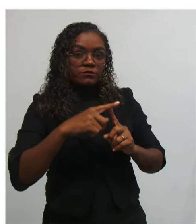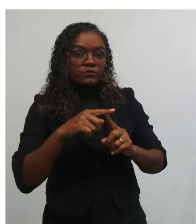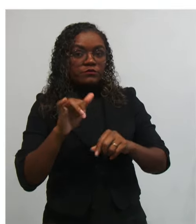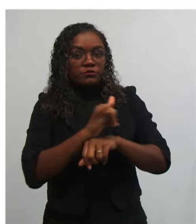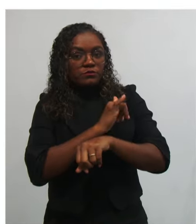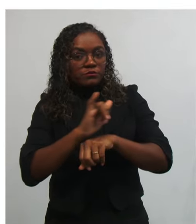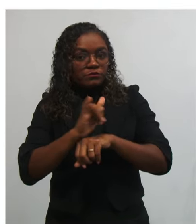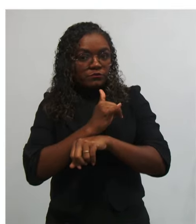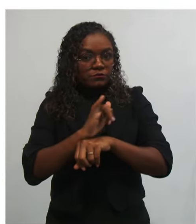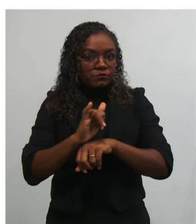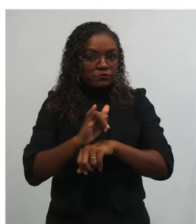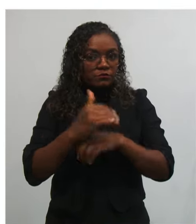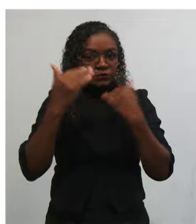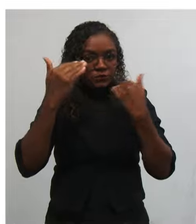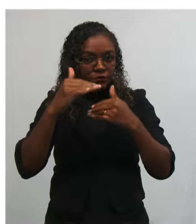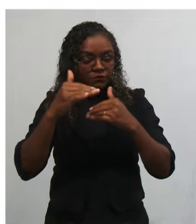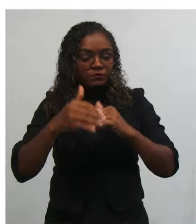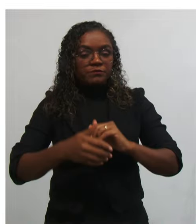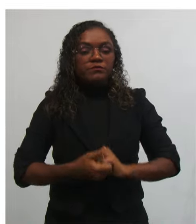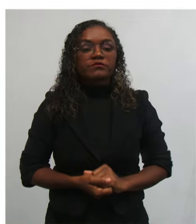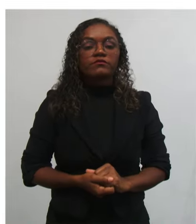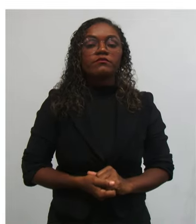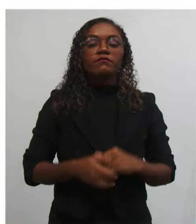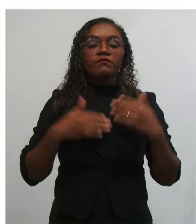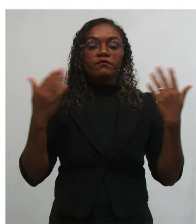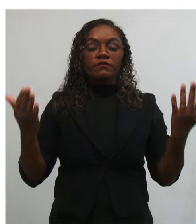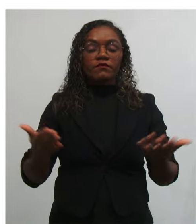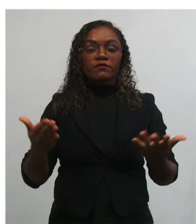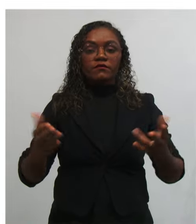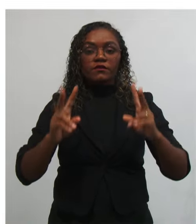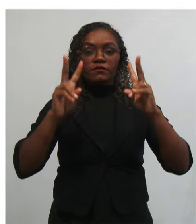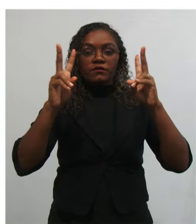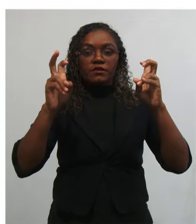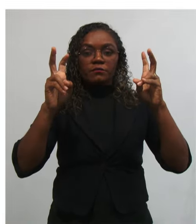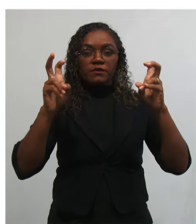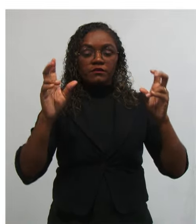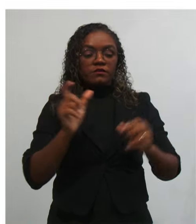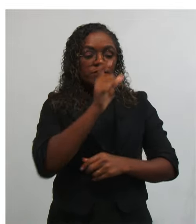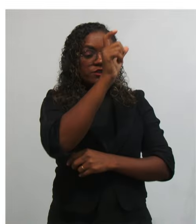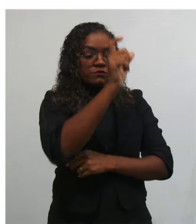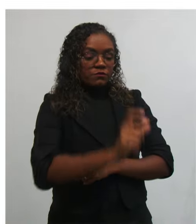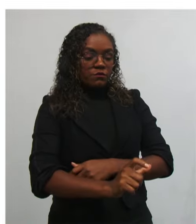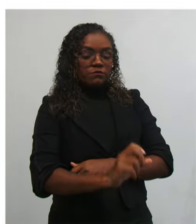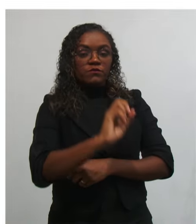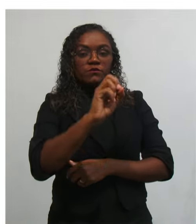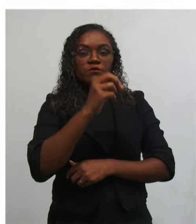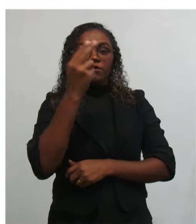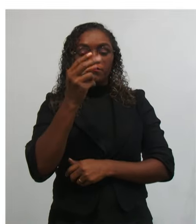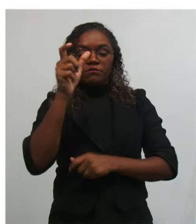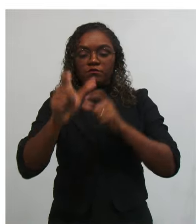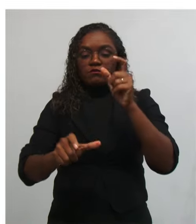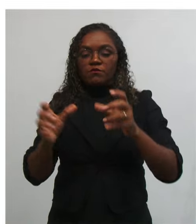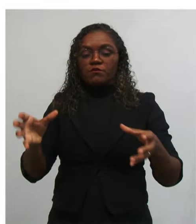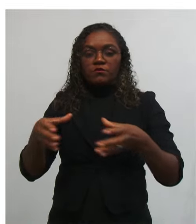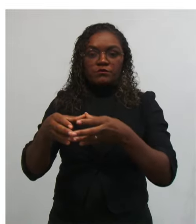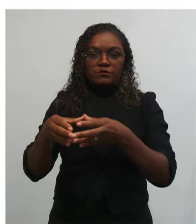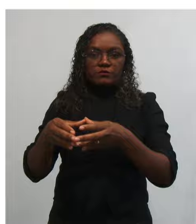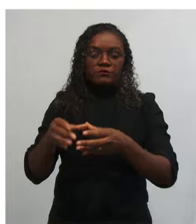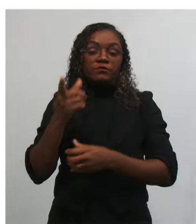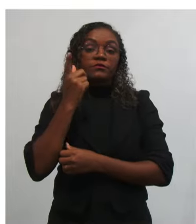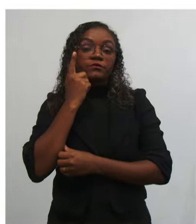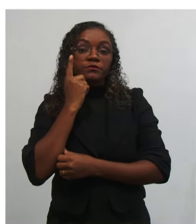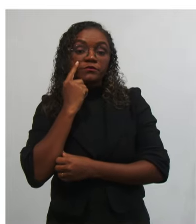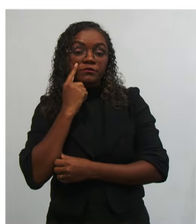segundo ponto da da nossa aula que fala sobre a questão do individual e do coletivo na avaliação então nós temos uma